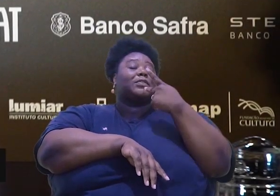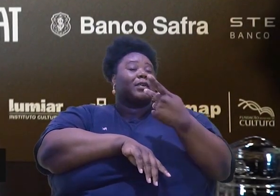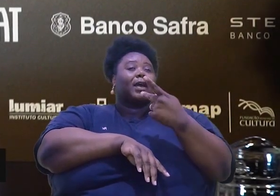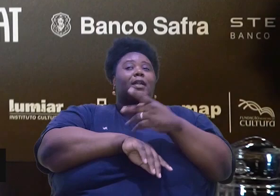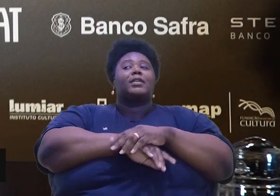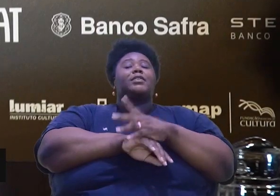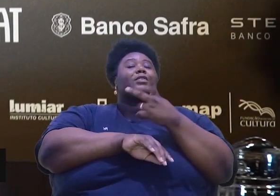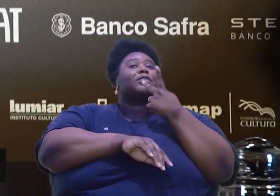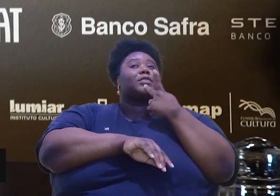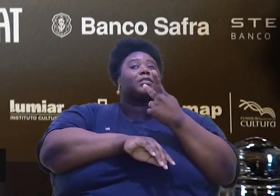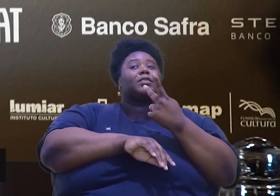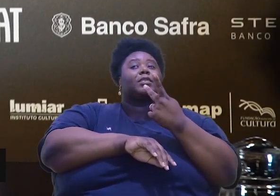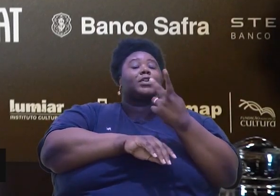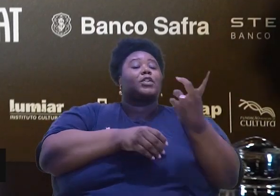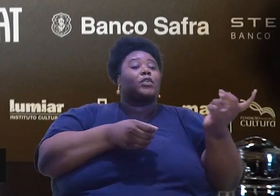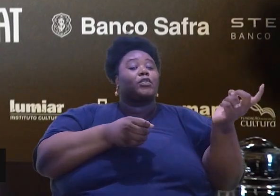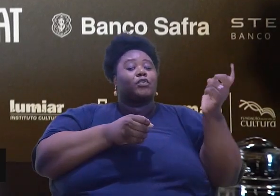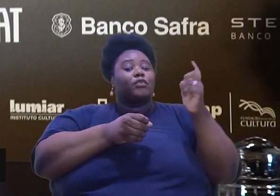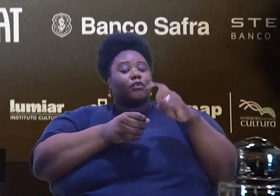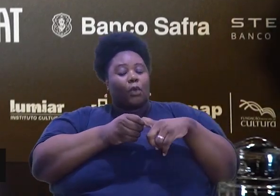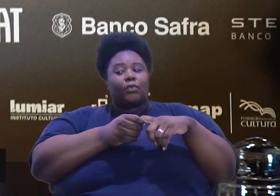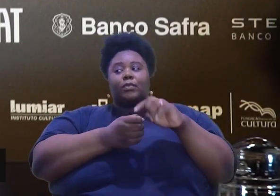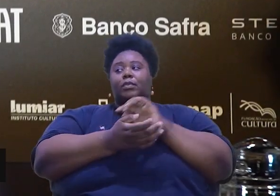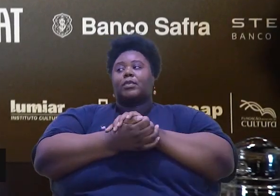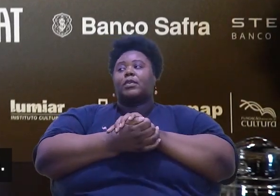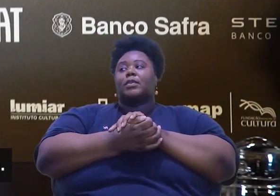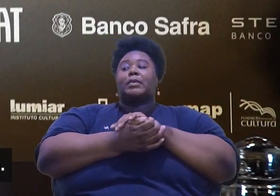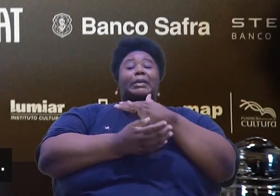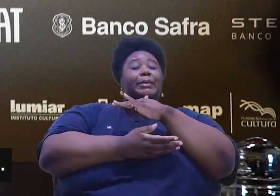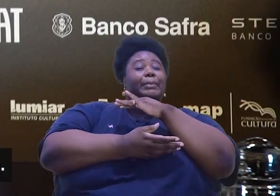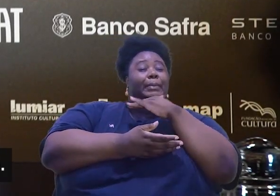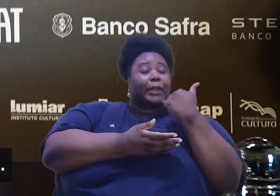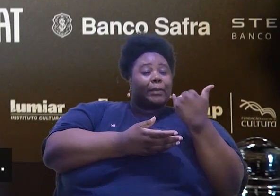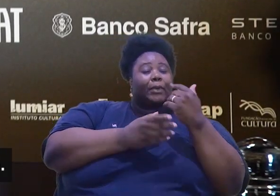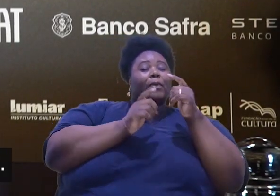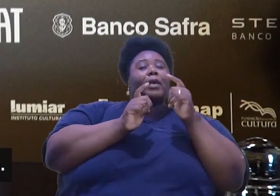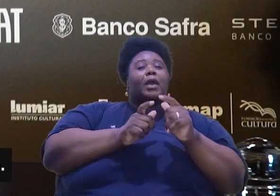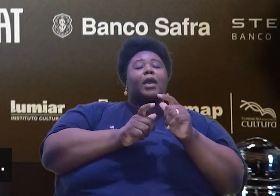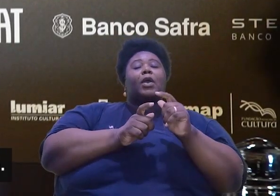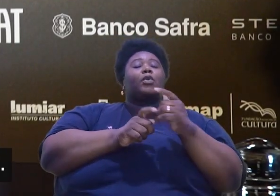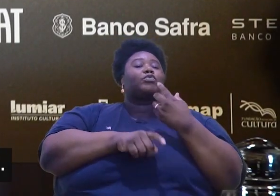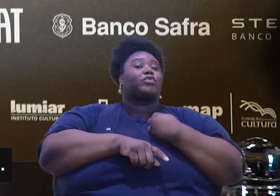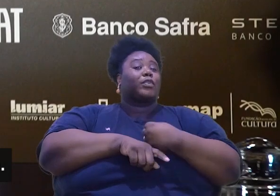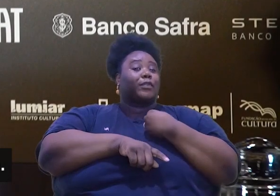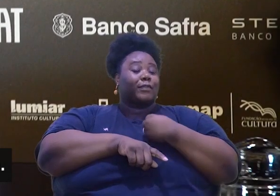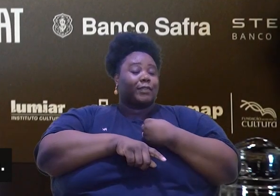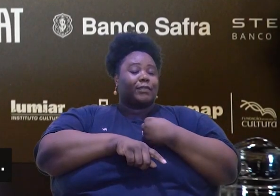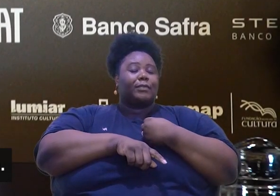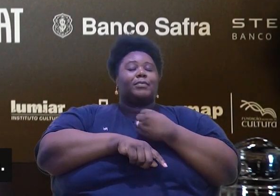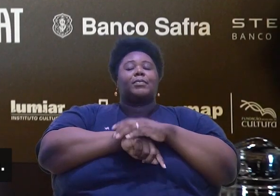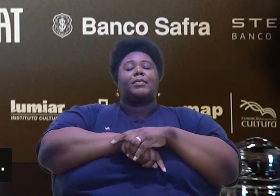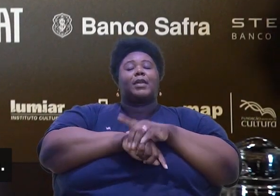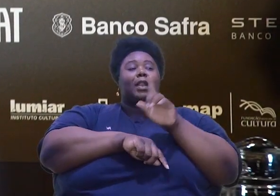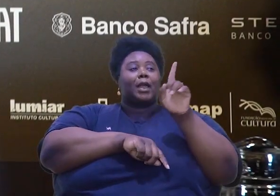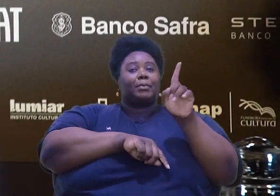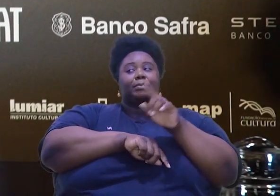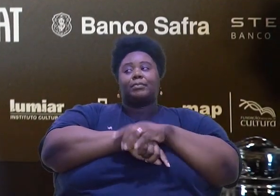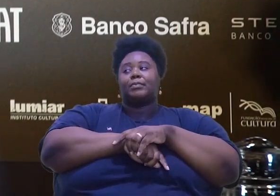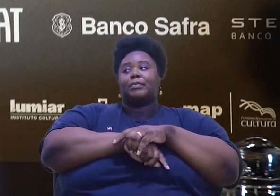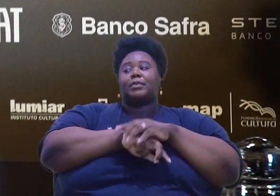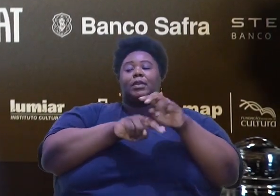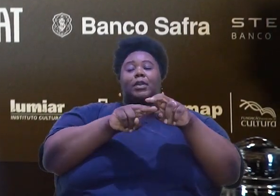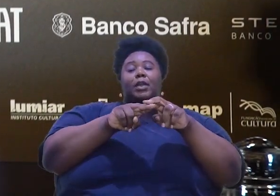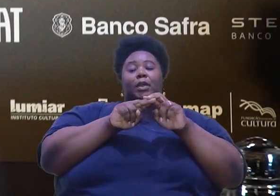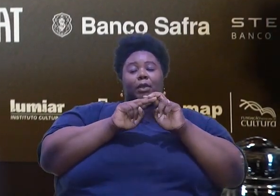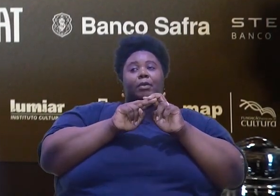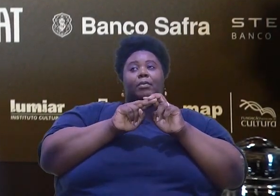de dizer que a gente volta para morrer onde o umbigo da gente está enterrado. Por isso que eu